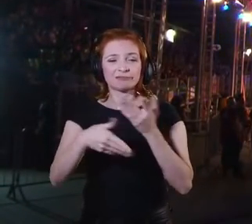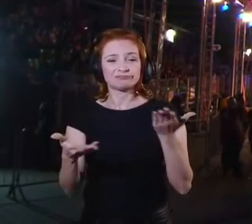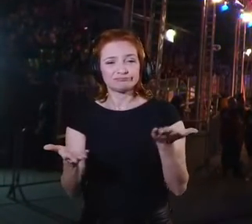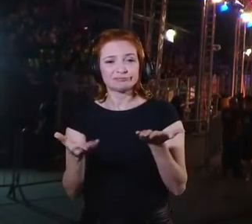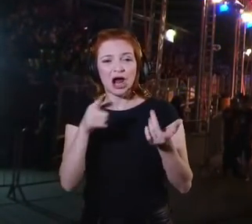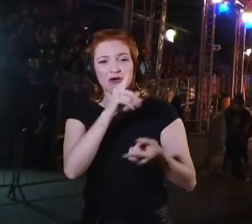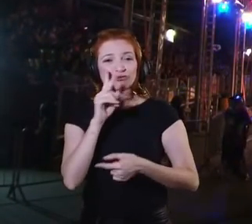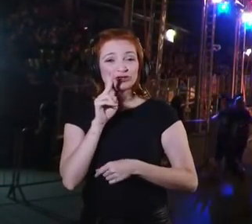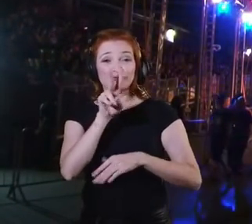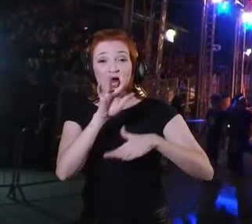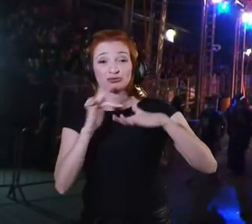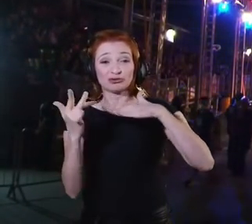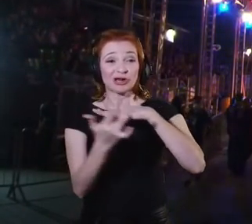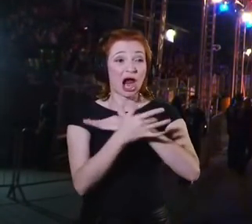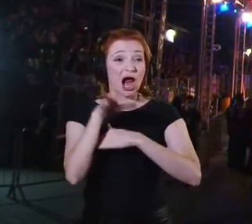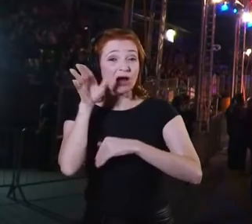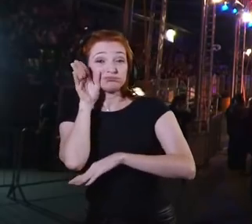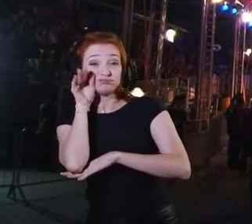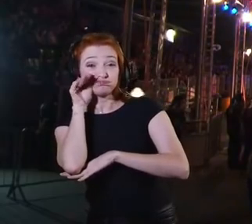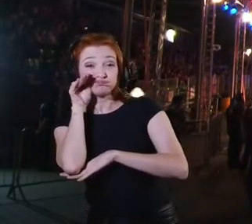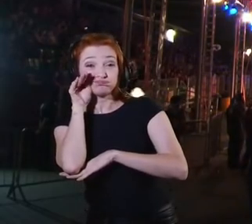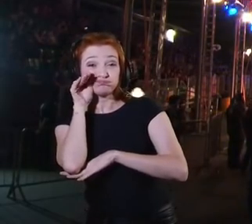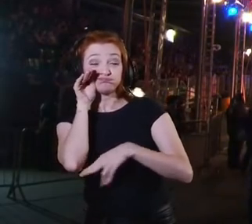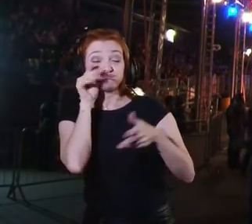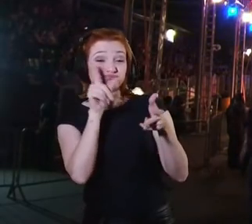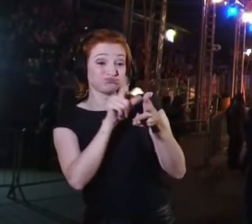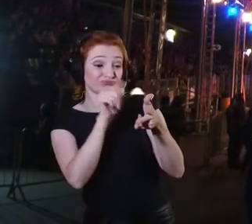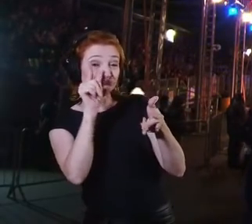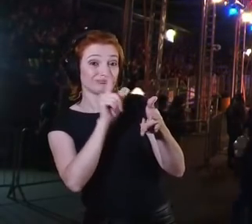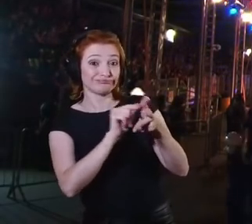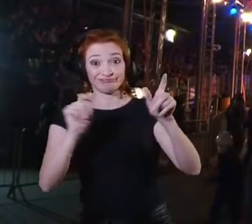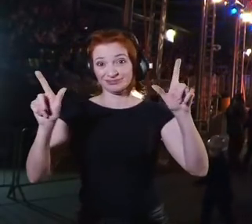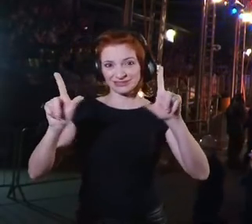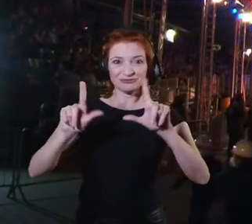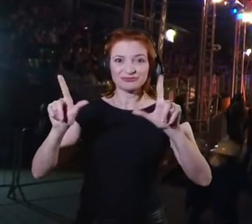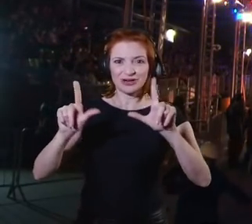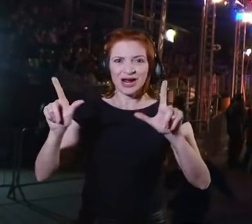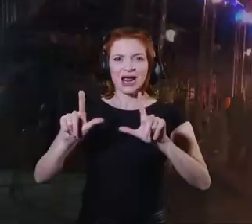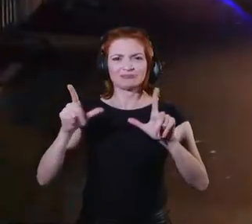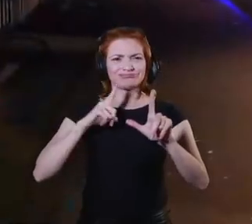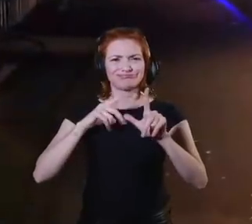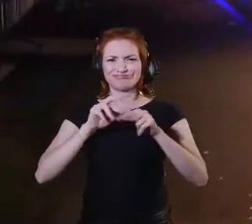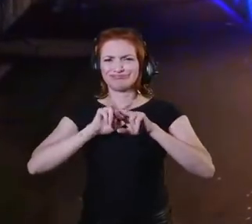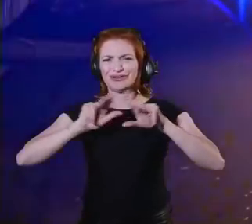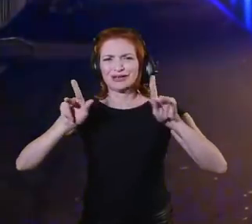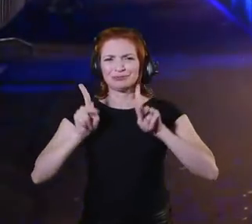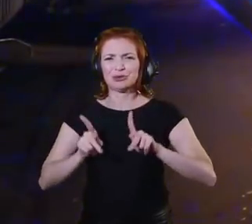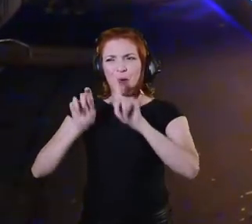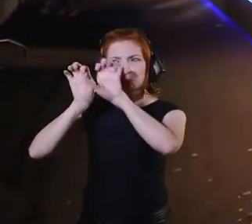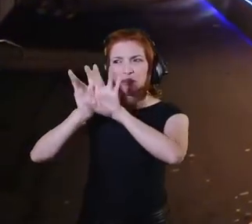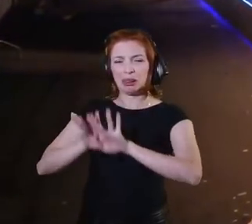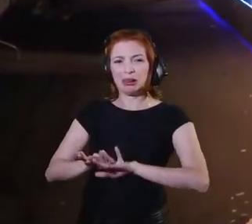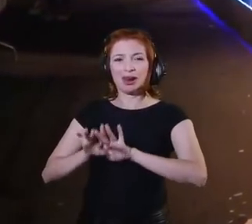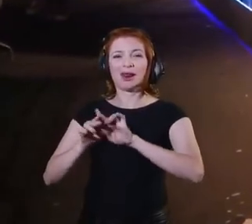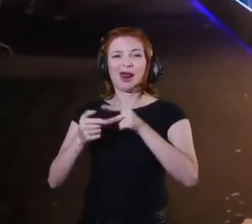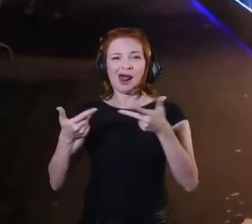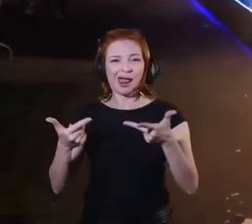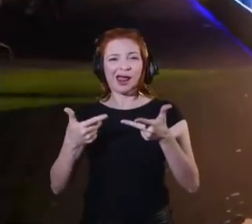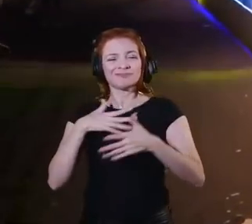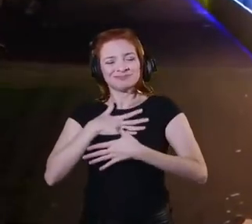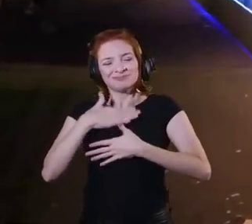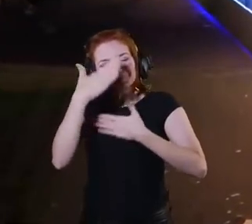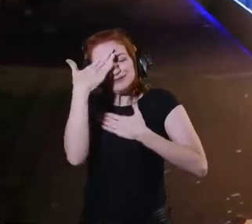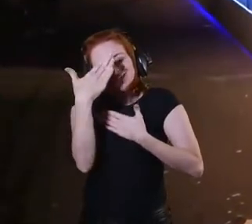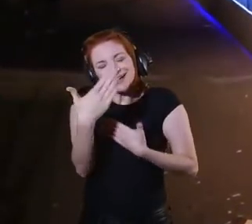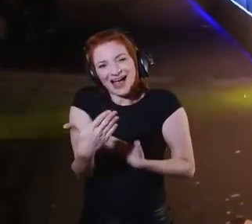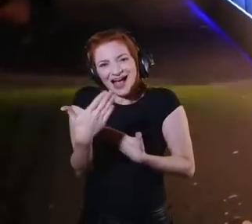pelas redes sociais da X-Play TV, diversos registros, nosso agradecimento, nosso orgulho de